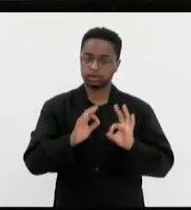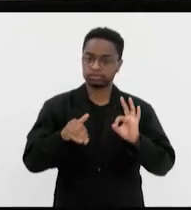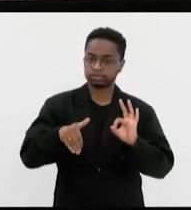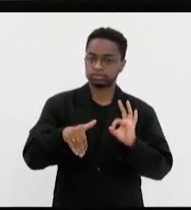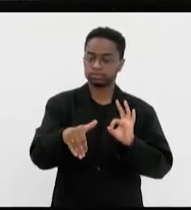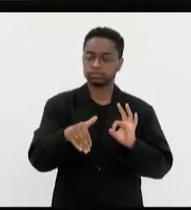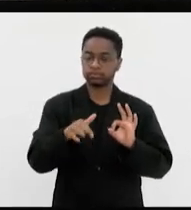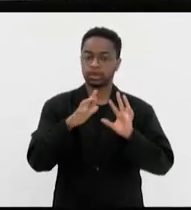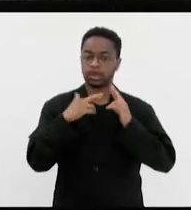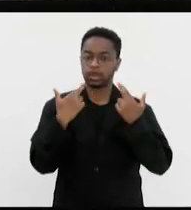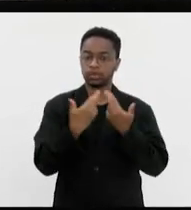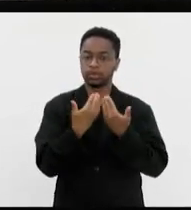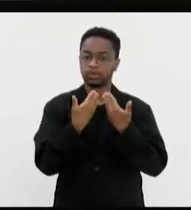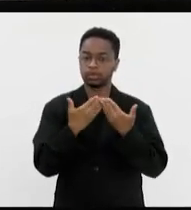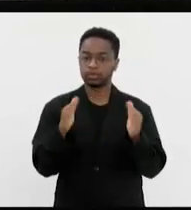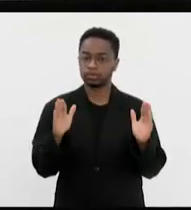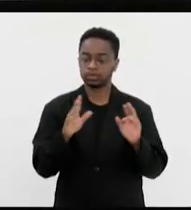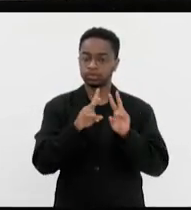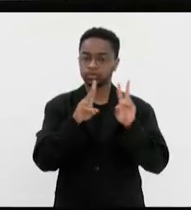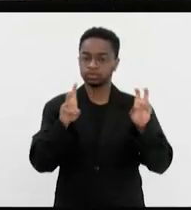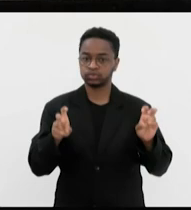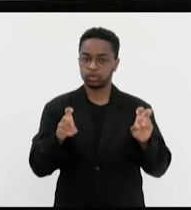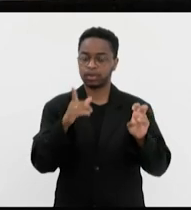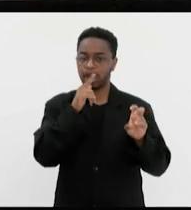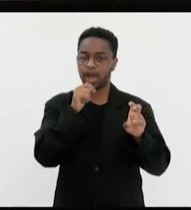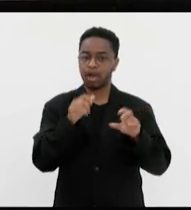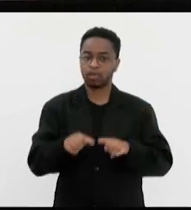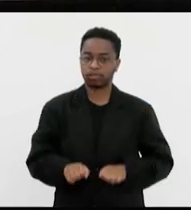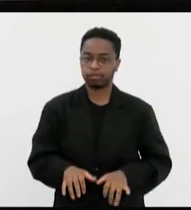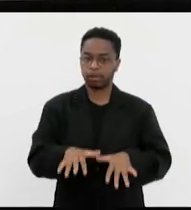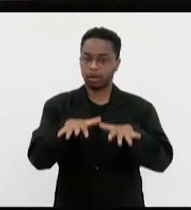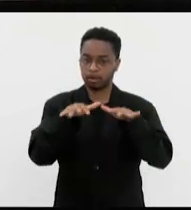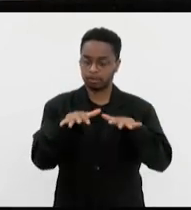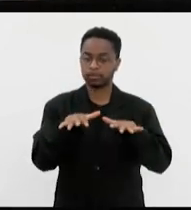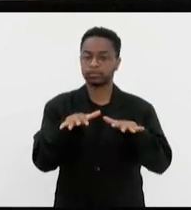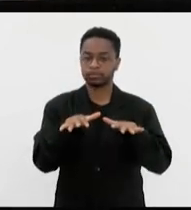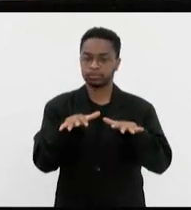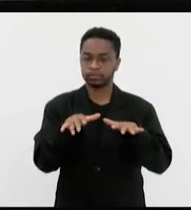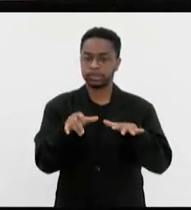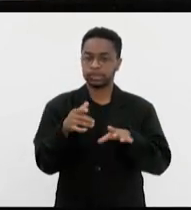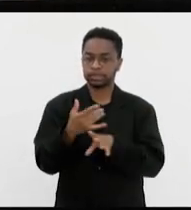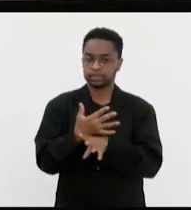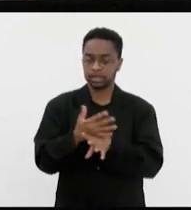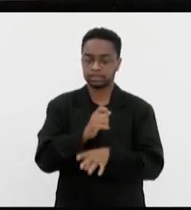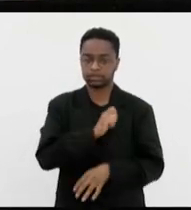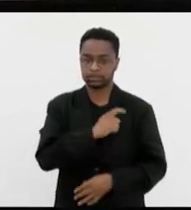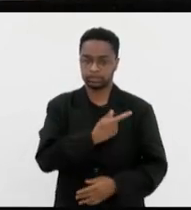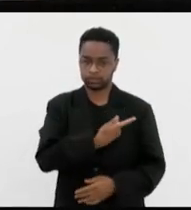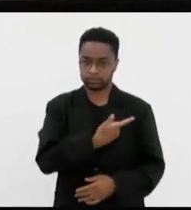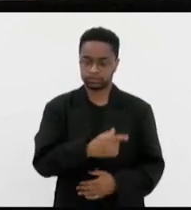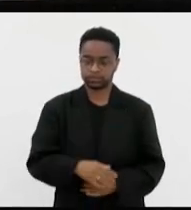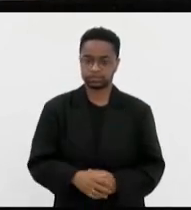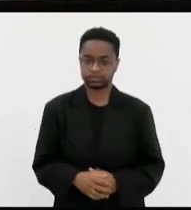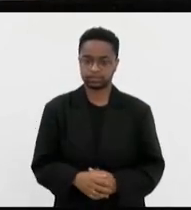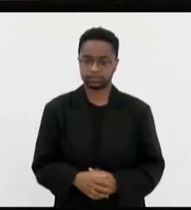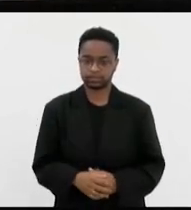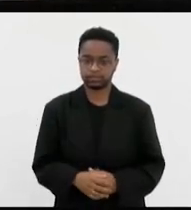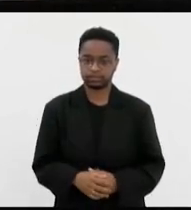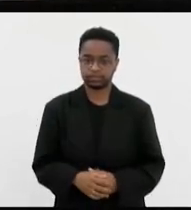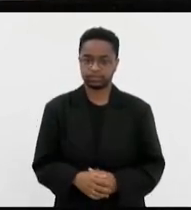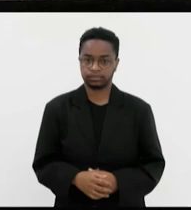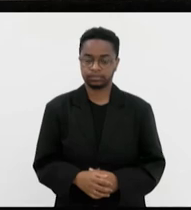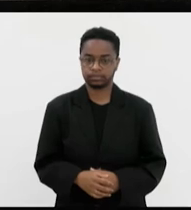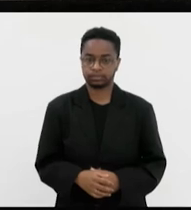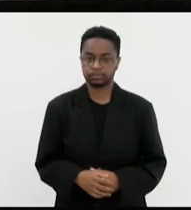vai estar organizando uma audiência pública sobre alagamentos e enchentes, combates a alagamentos e enchentes na cidade de São Gonçalo. É um pedido